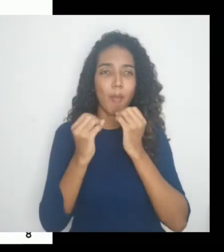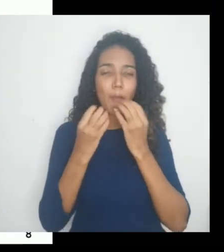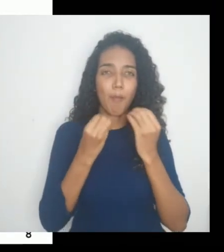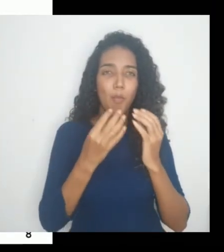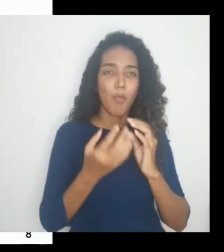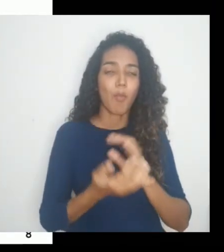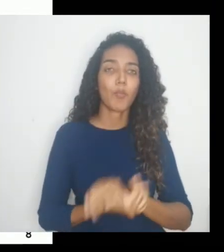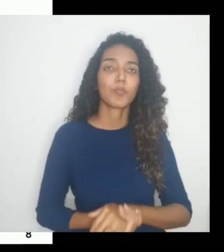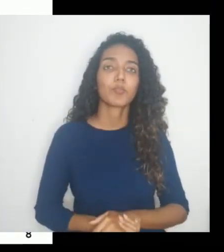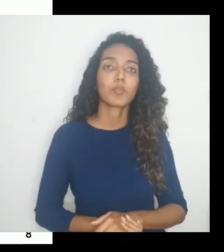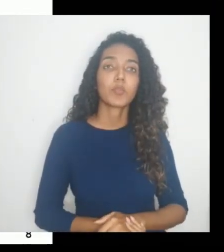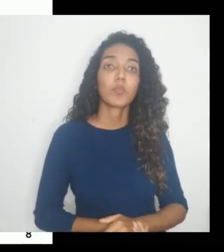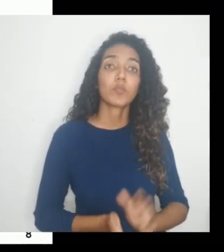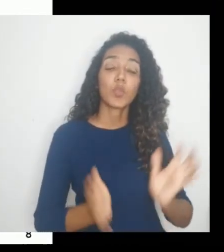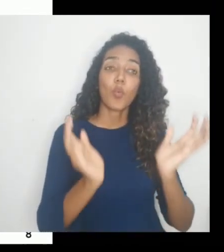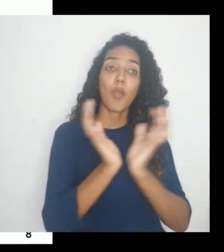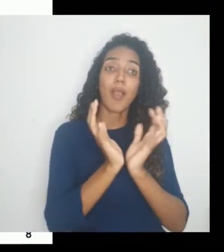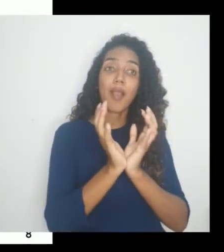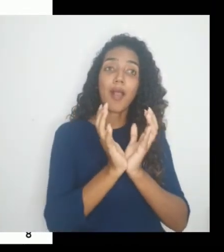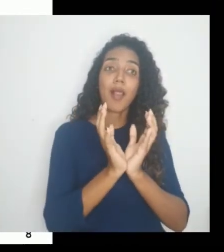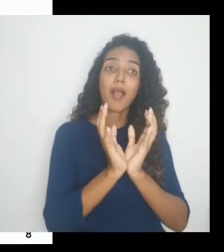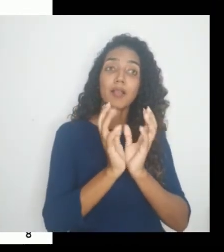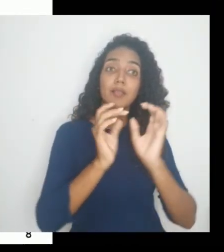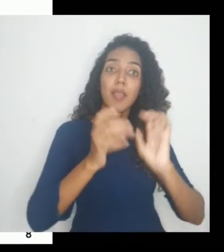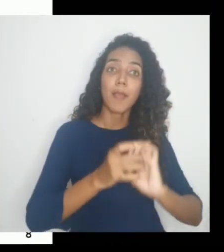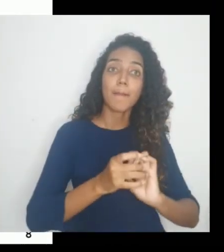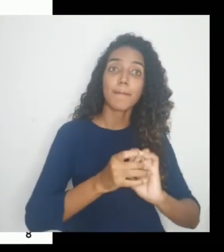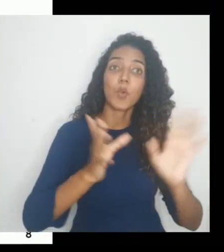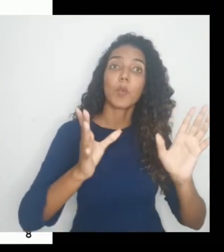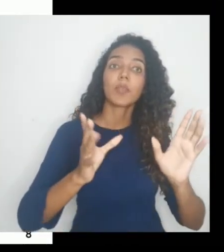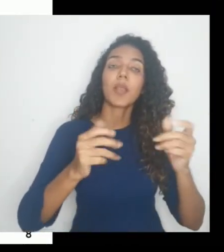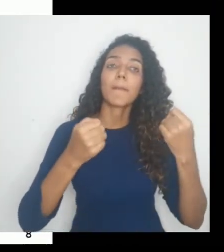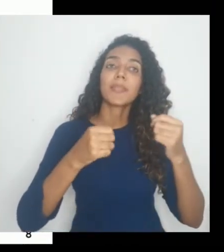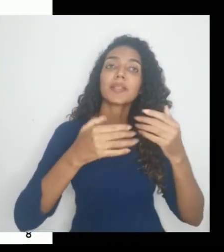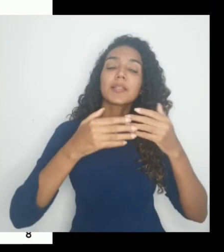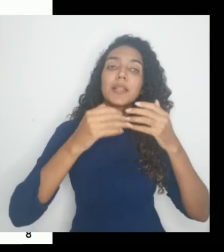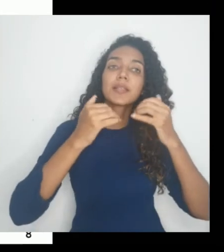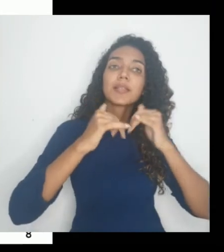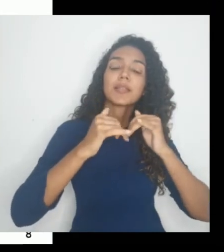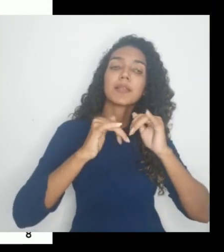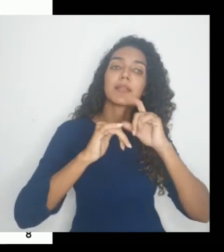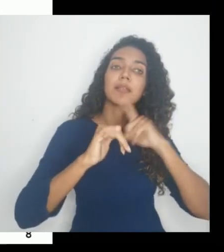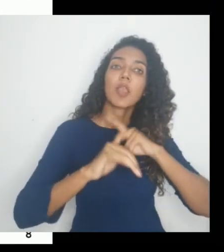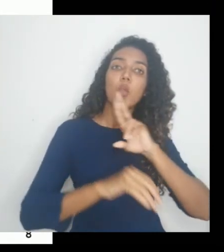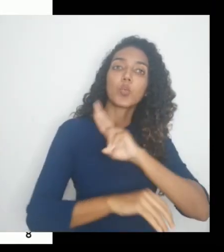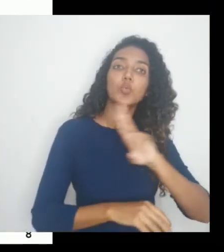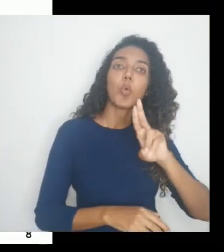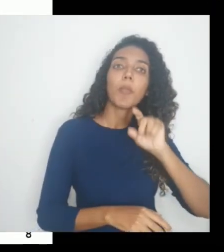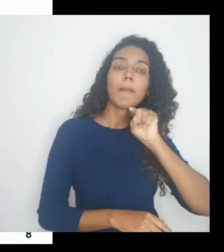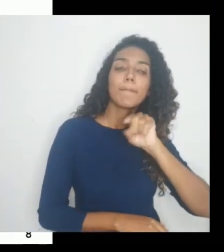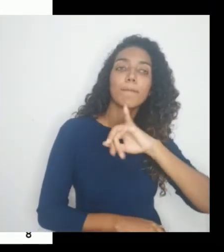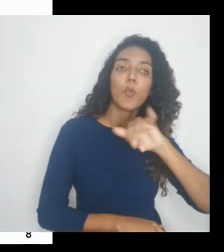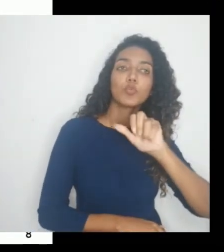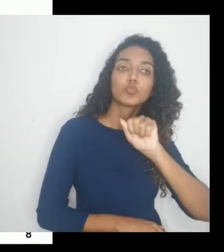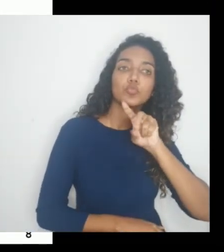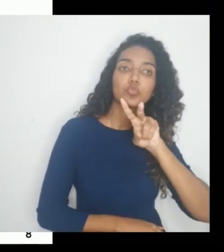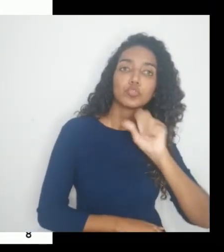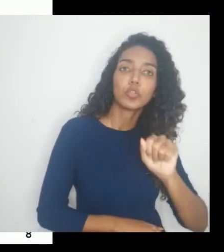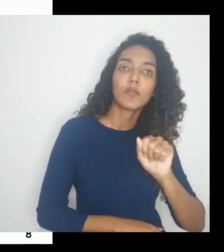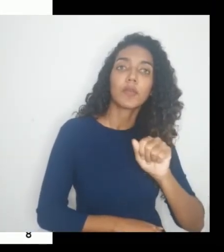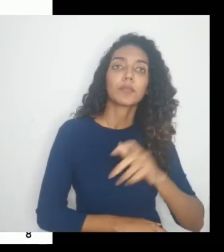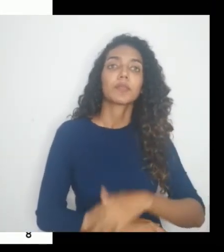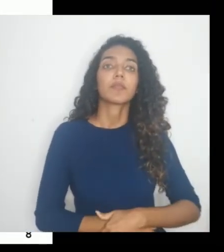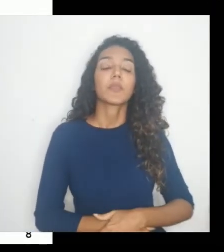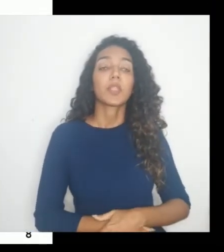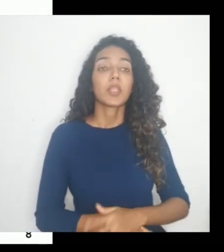declarada dentro de um arquivo.java com o mesmo nome da classe. E toda classe pode ou não ter um método main. Um método main pode